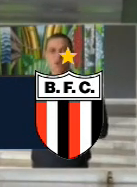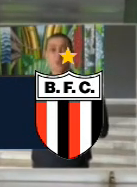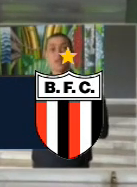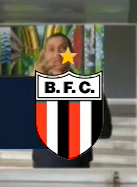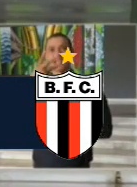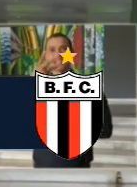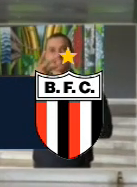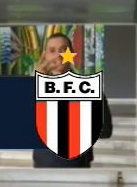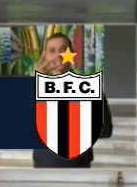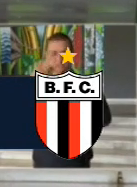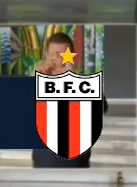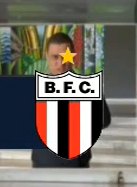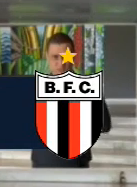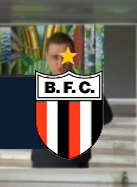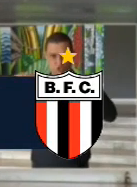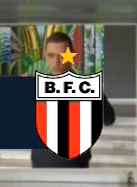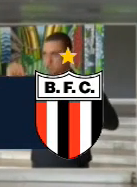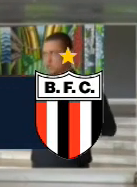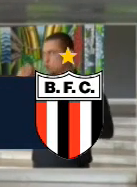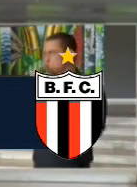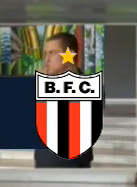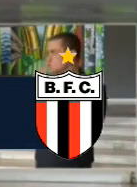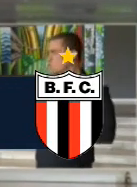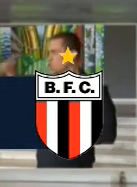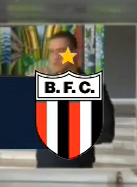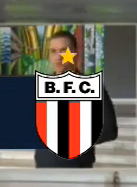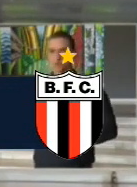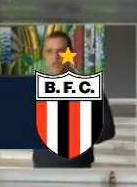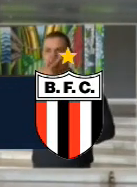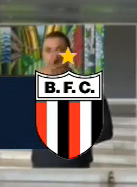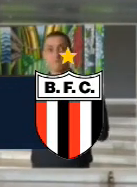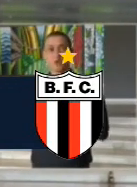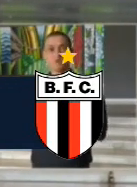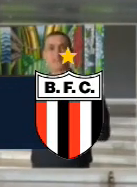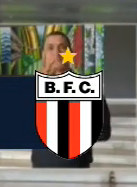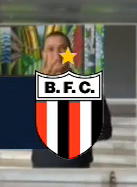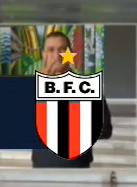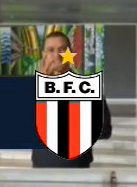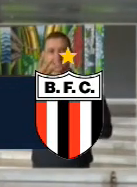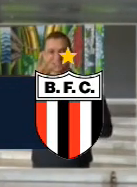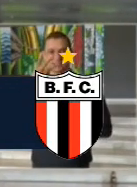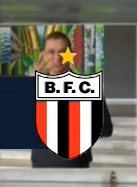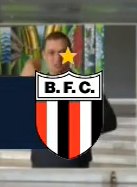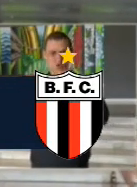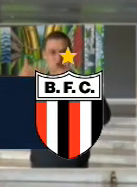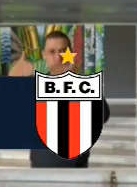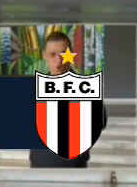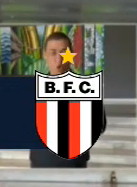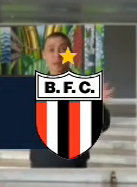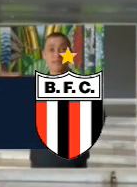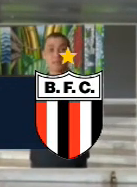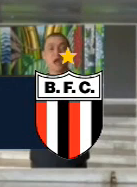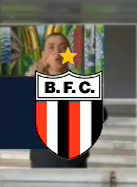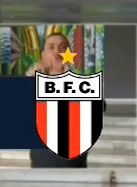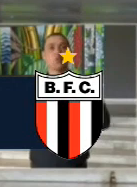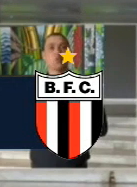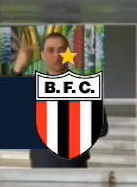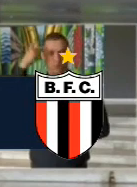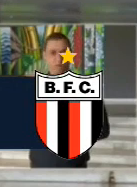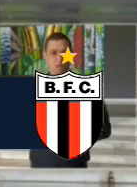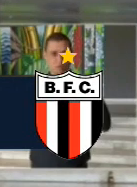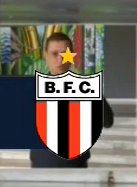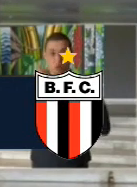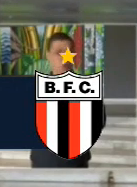rodadas, nós não temos ninguém do esporte hoje aqui, mas se eu não estou enganado, faltam três rodadas para concluir o Campeonato Paulista de Futebol.